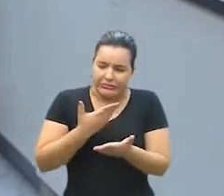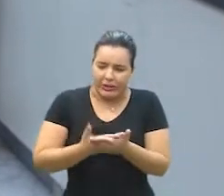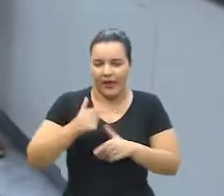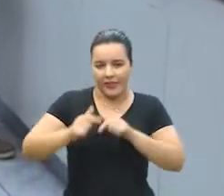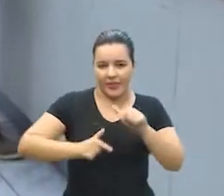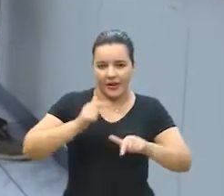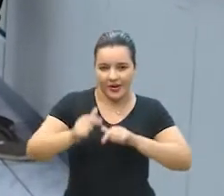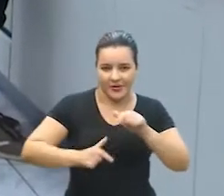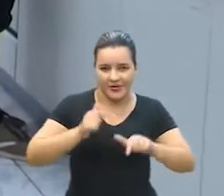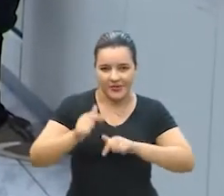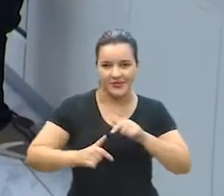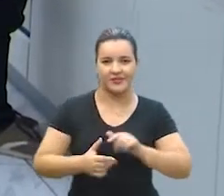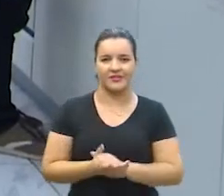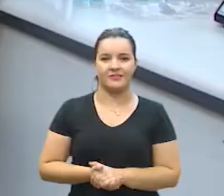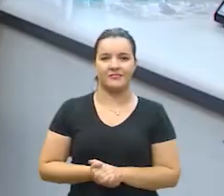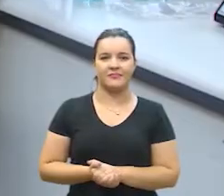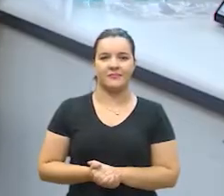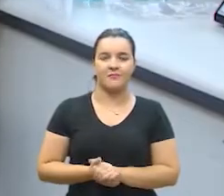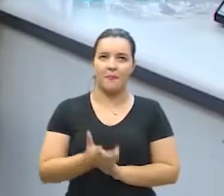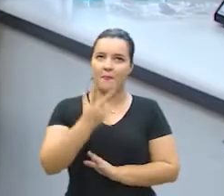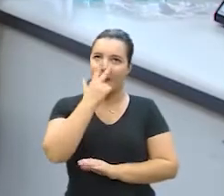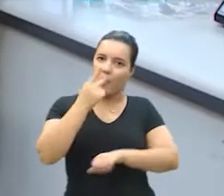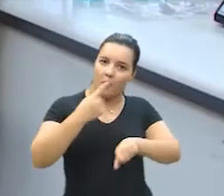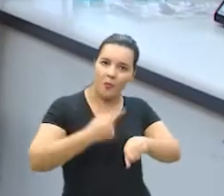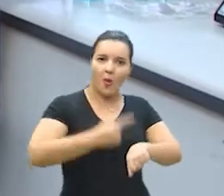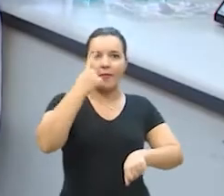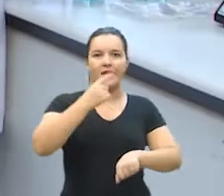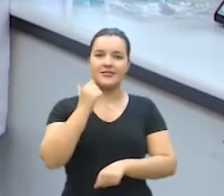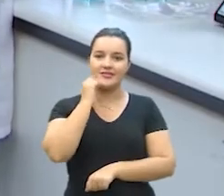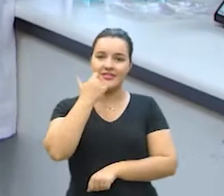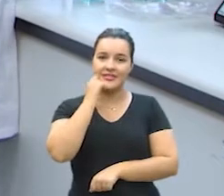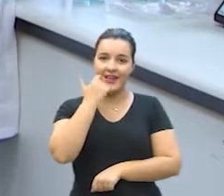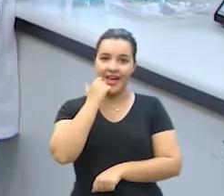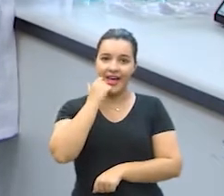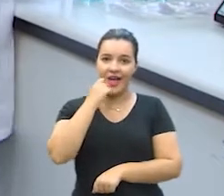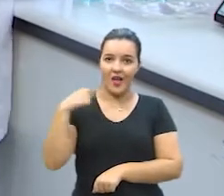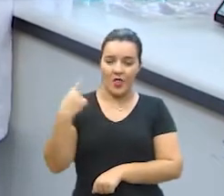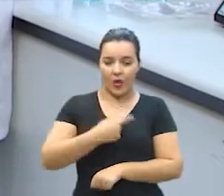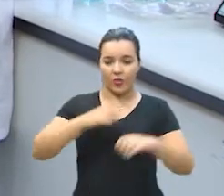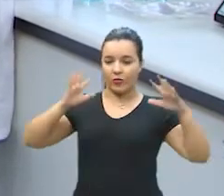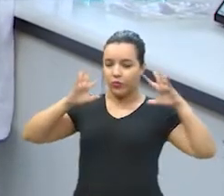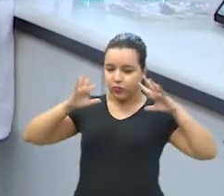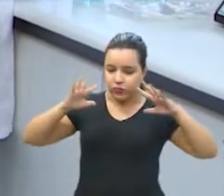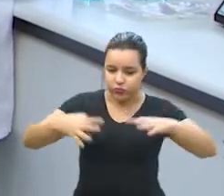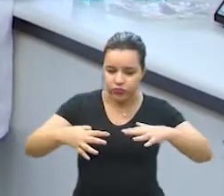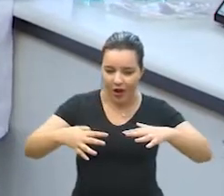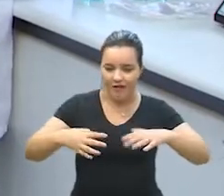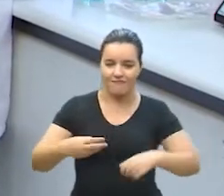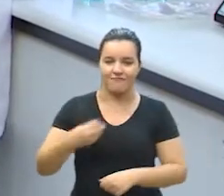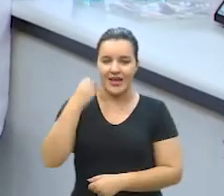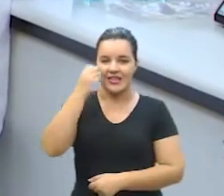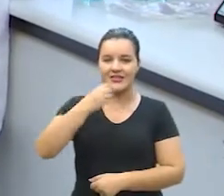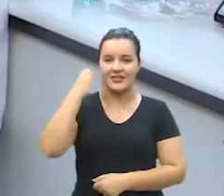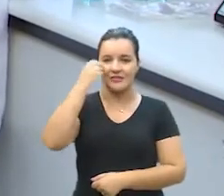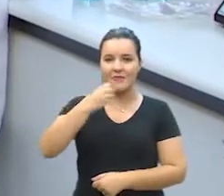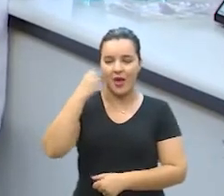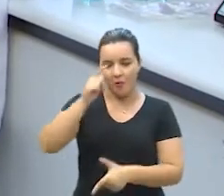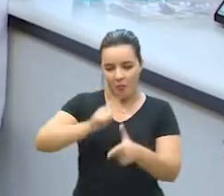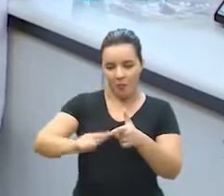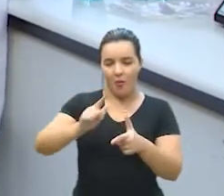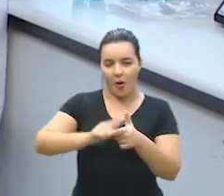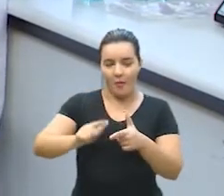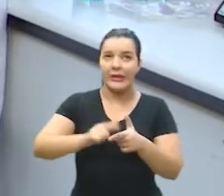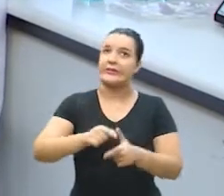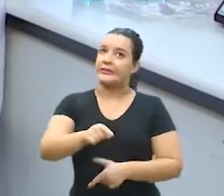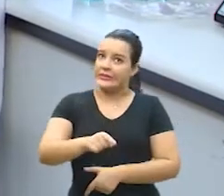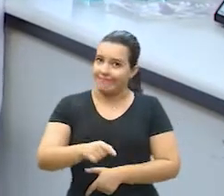Olha, isso é muito interessante, porque é o típico momento em que a ciência toda se volta a usar a sua